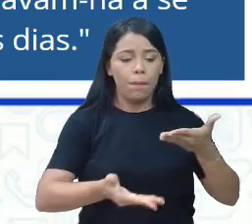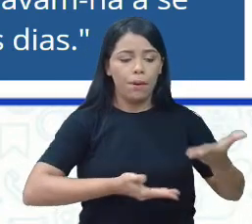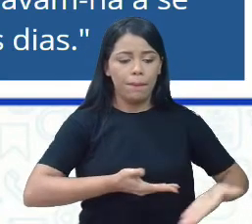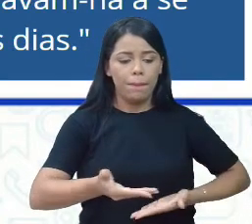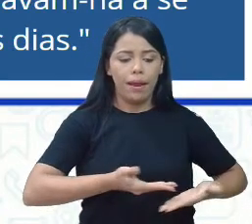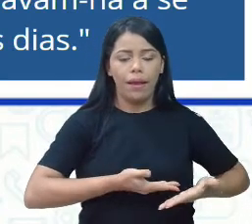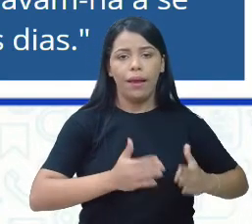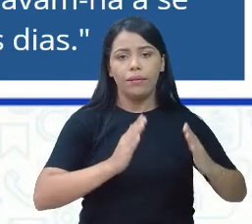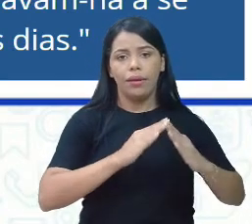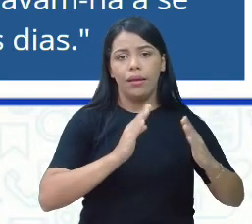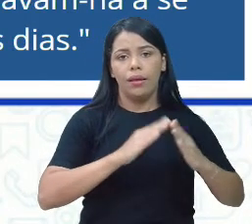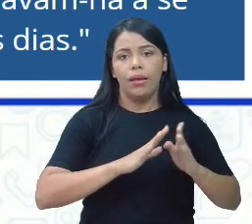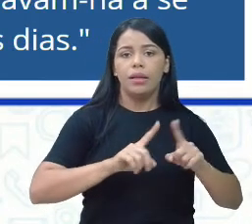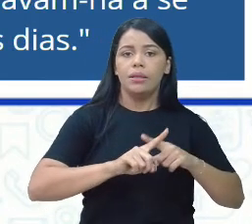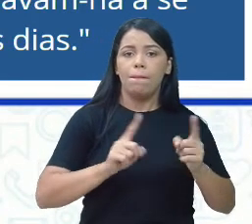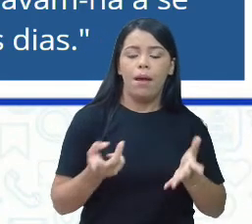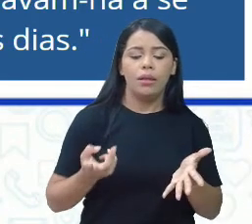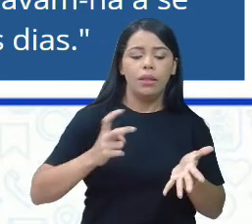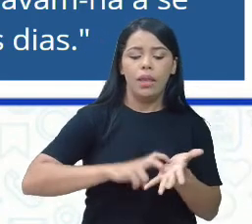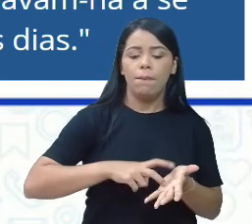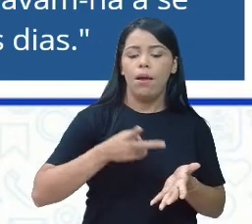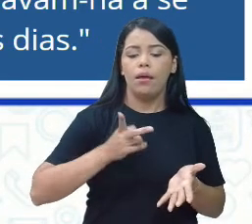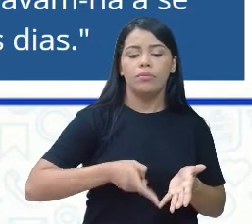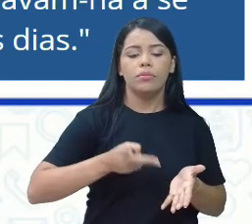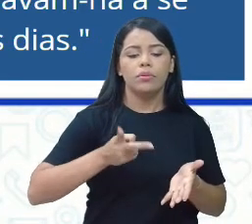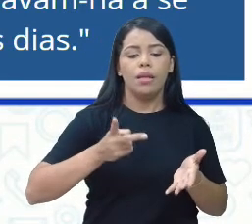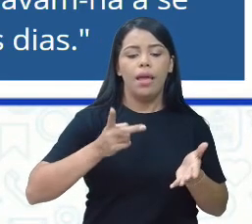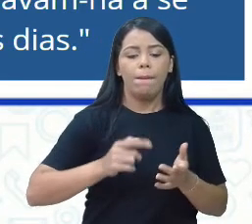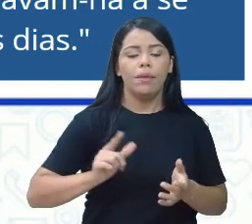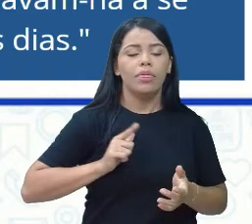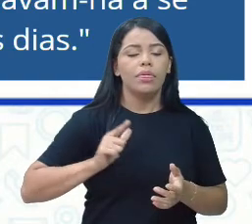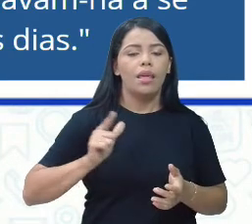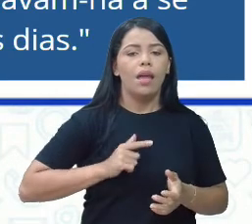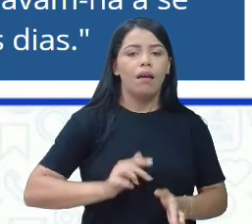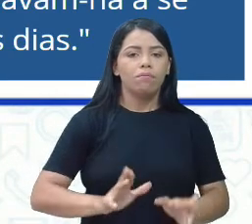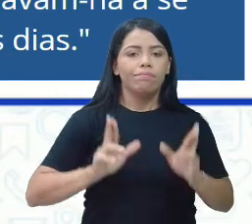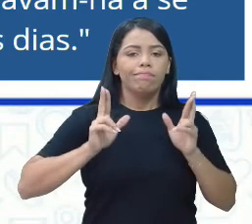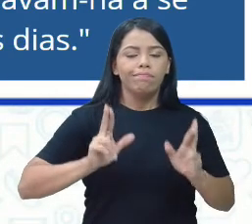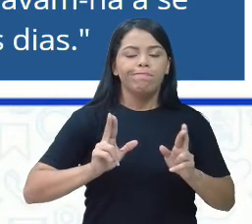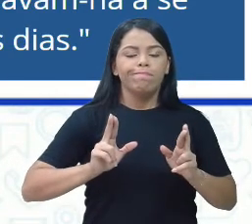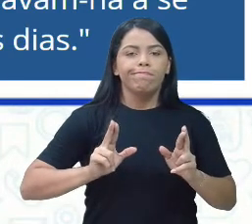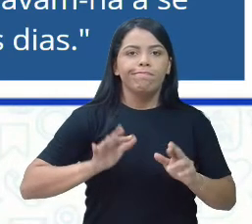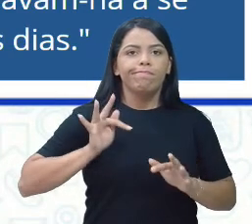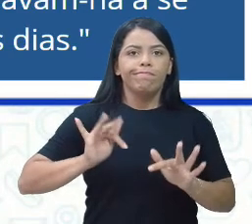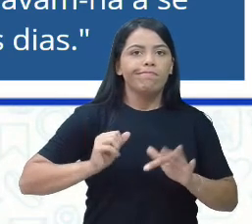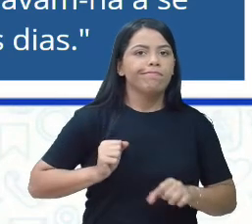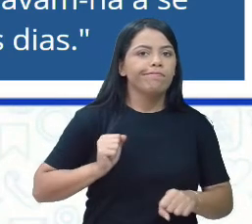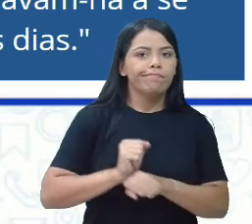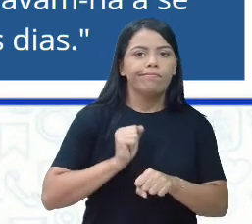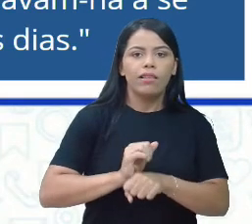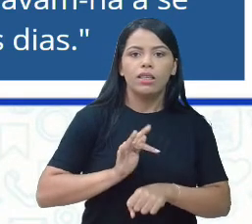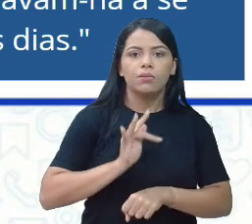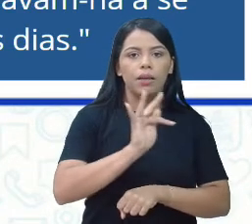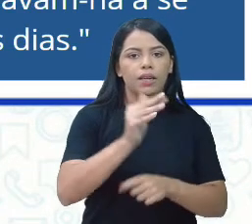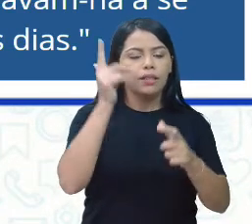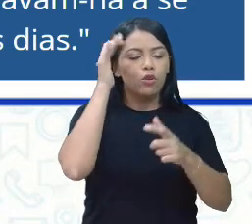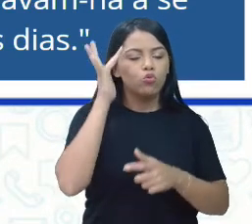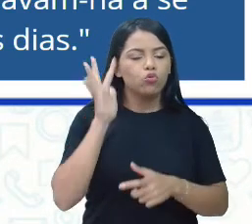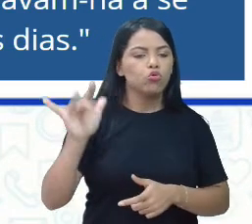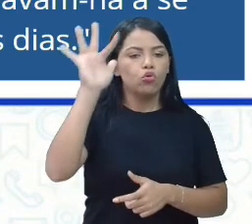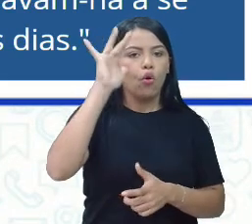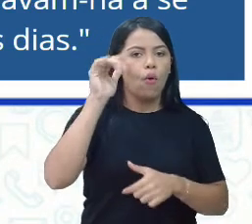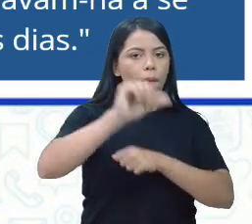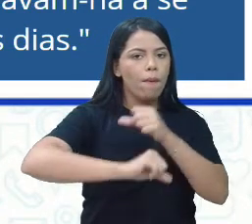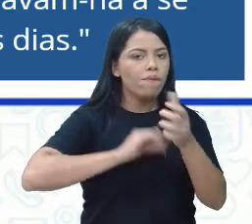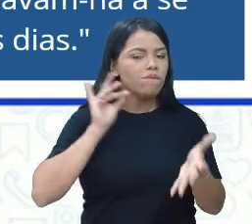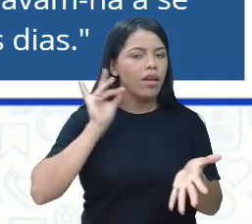manhã, Cinderela renovava suas esperanças de que algum dia seus sonhos de felicidade se tornariam realidade. Sem se importar com a forma